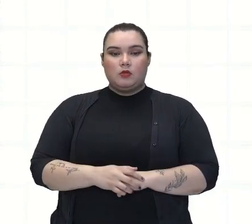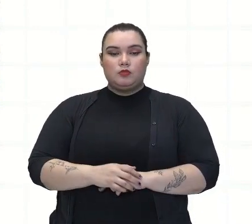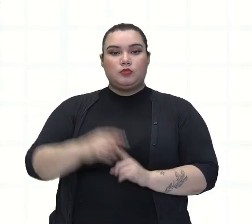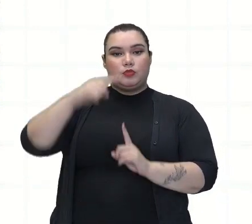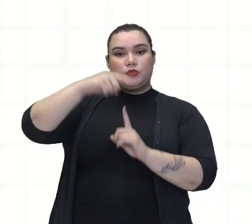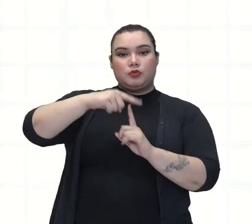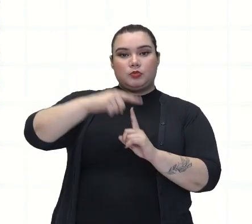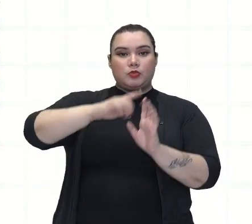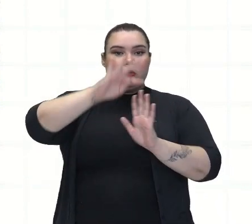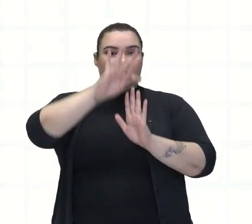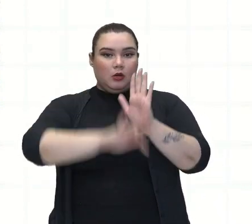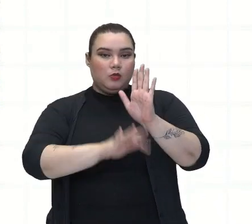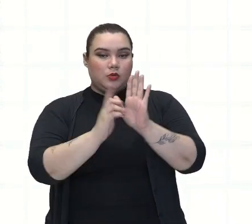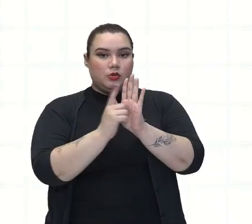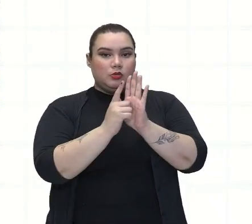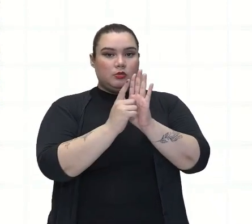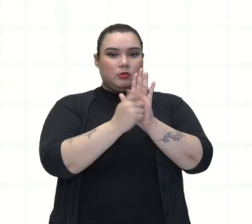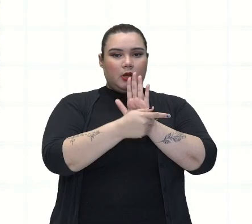textual,